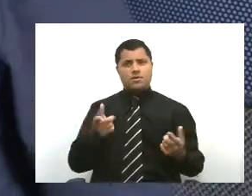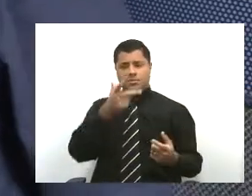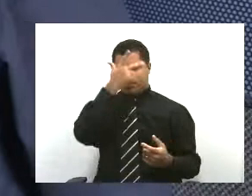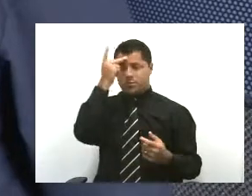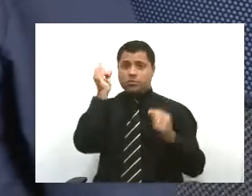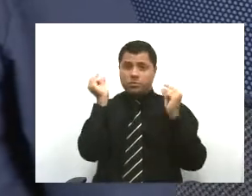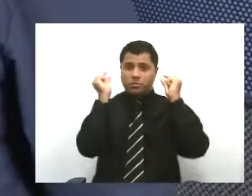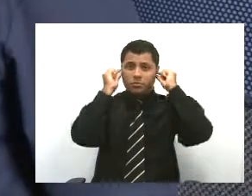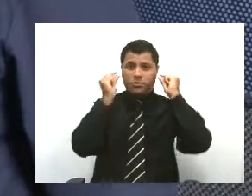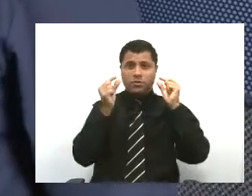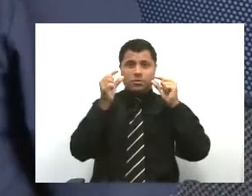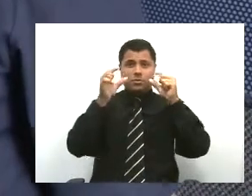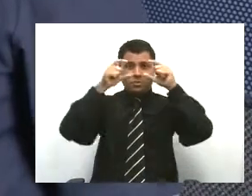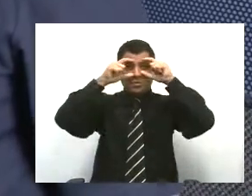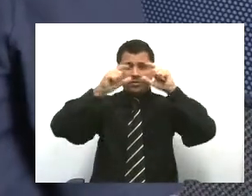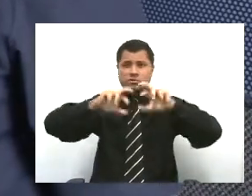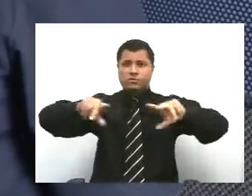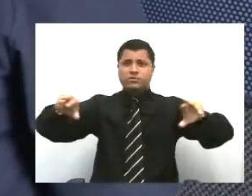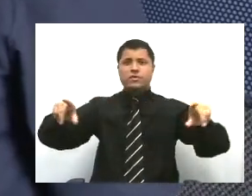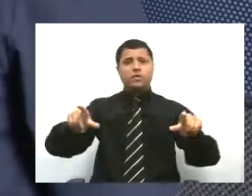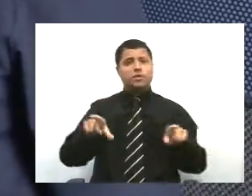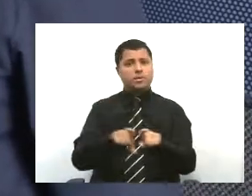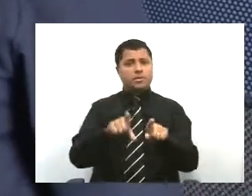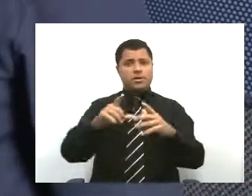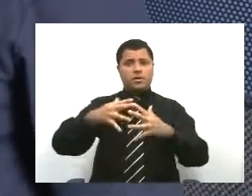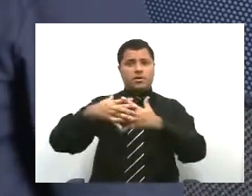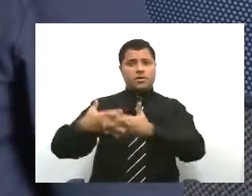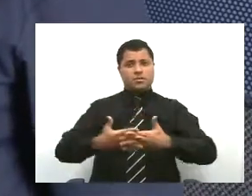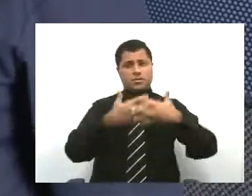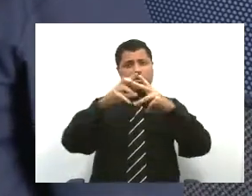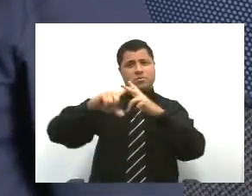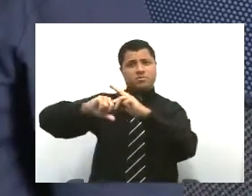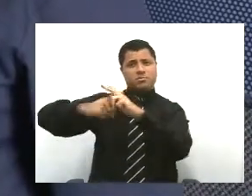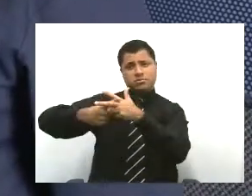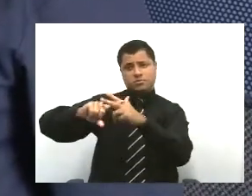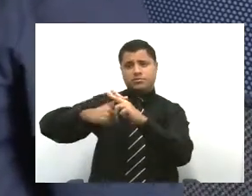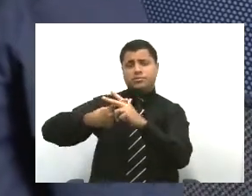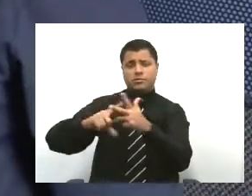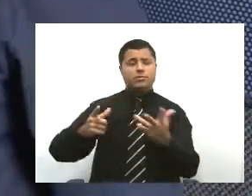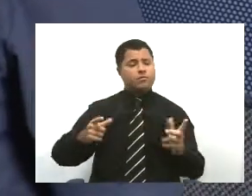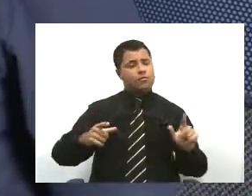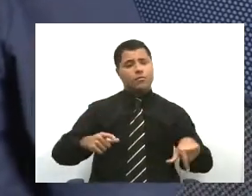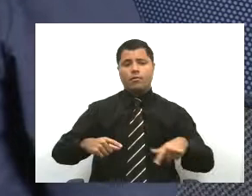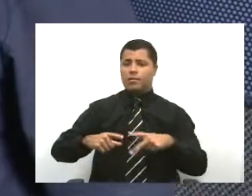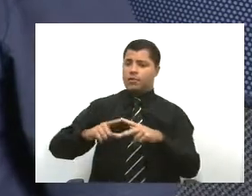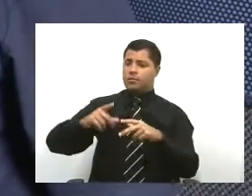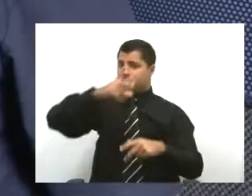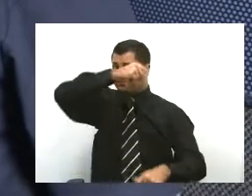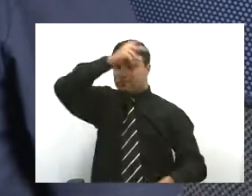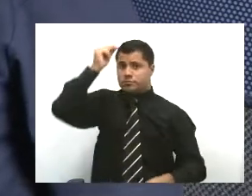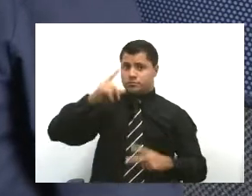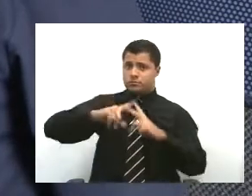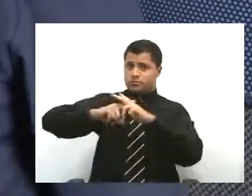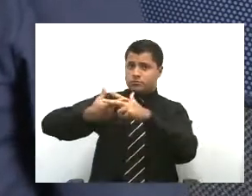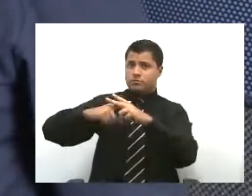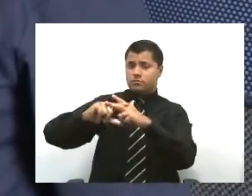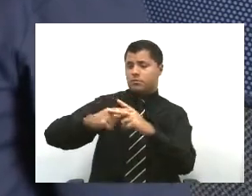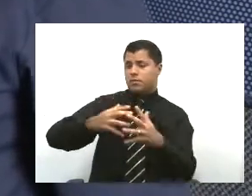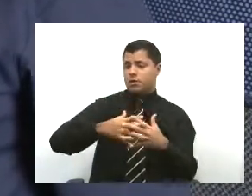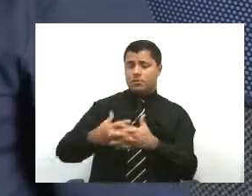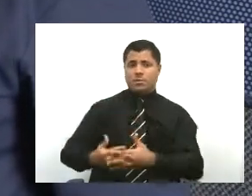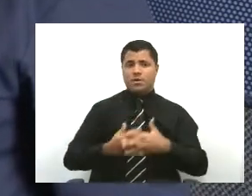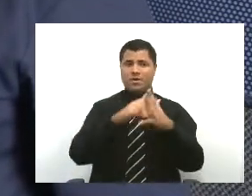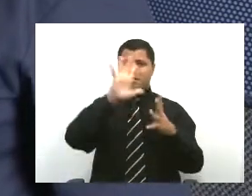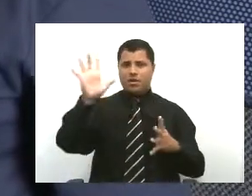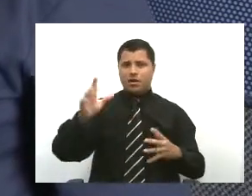trabalhadores. Manutenção dos caminhões também, né, que você colocou? É, a manutenção é feita pela prefeitura, né, mas a manutenção também